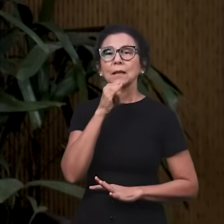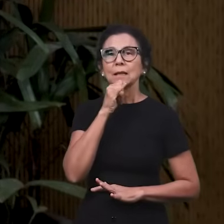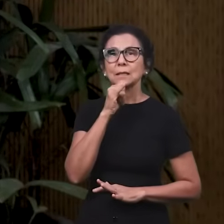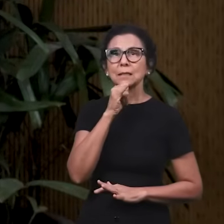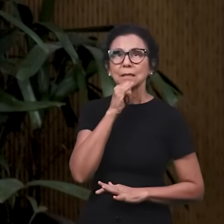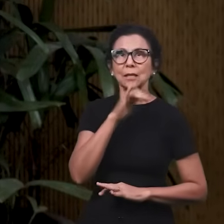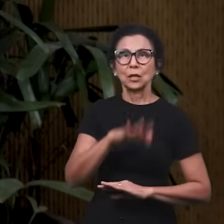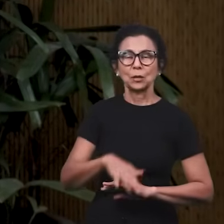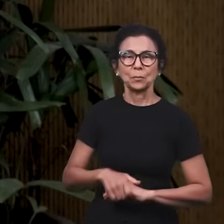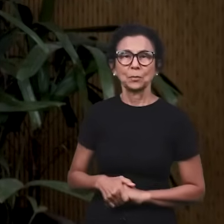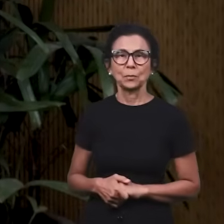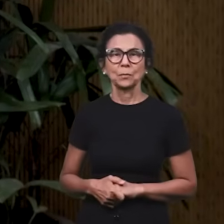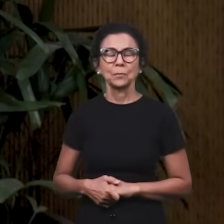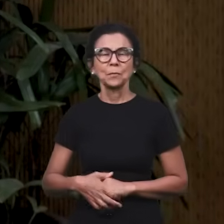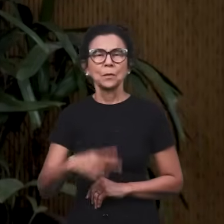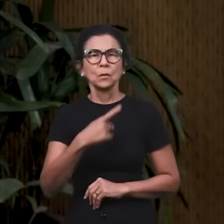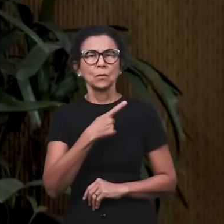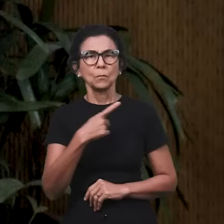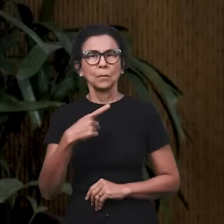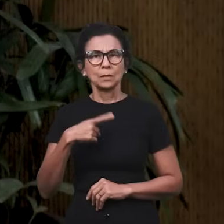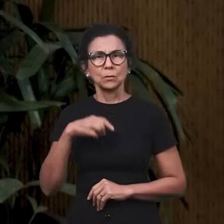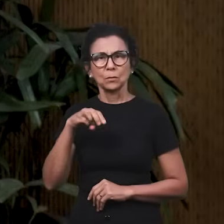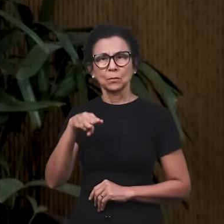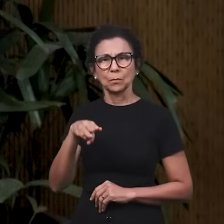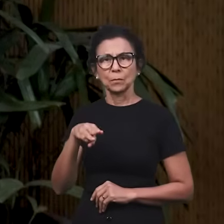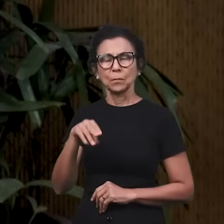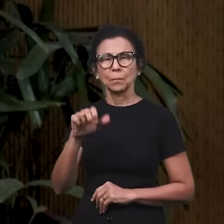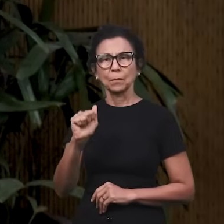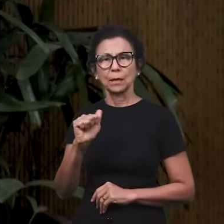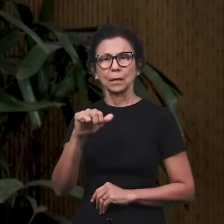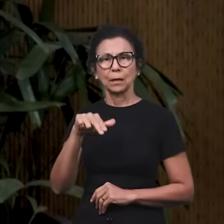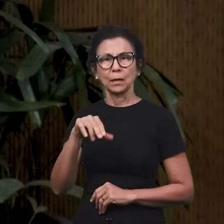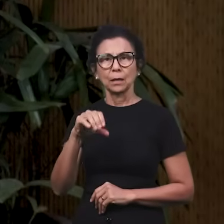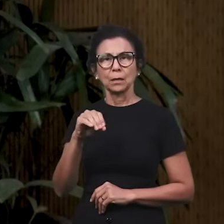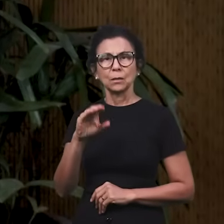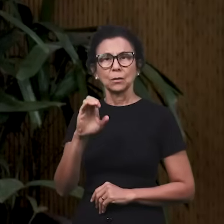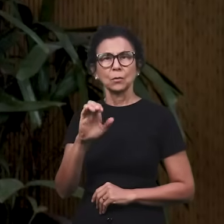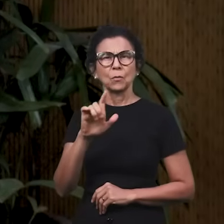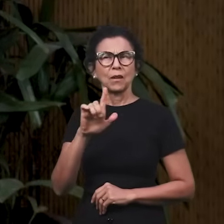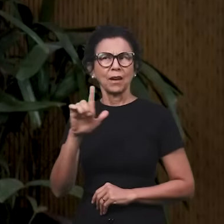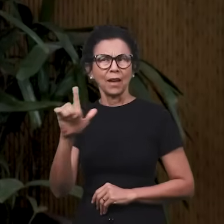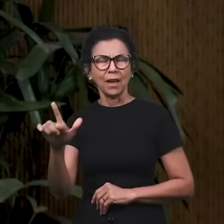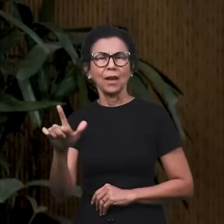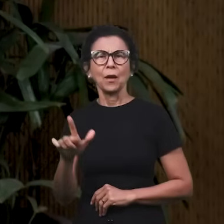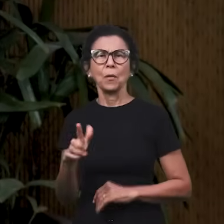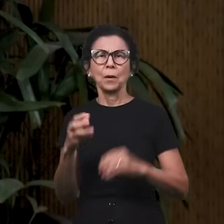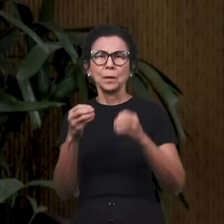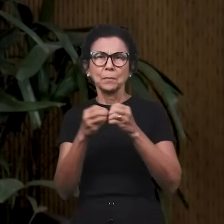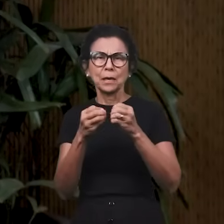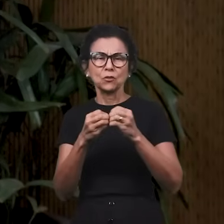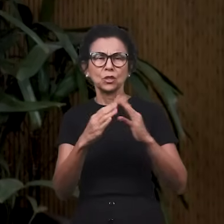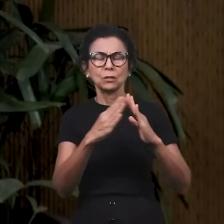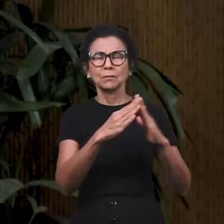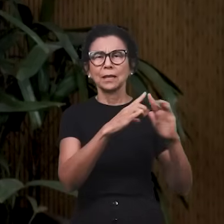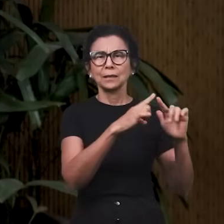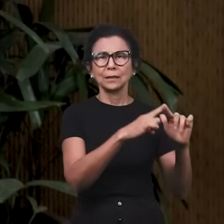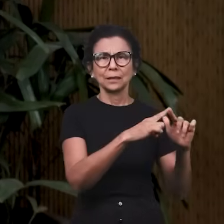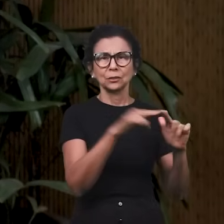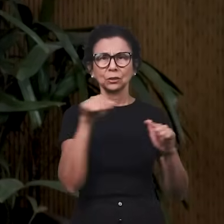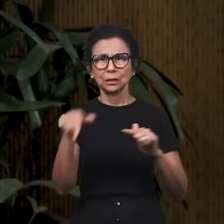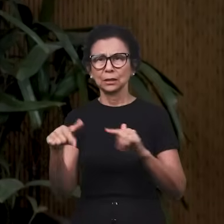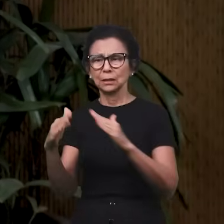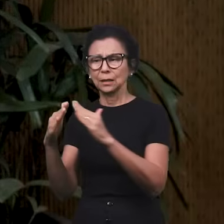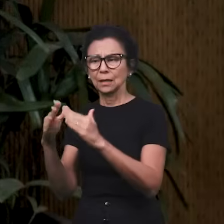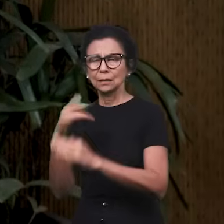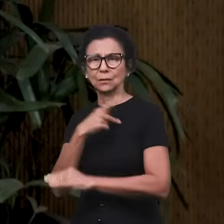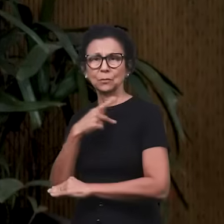aqui, que era a casa do pastor Manuel Rangel e da irmã Dalva, que estava ali a uns 100 metros da igreja ali de Vila Velha